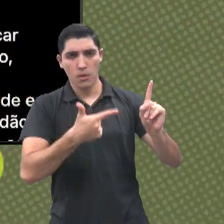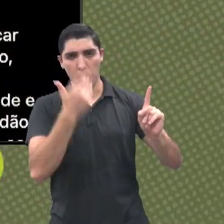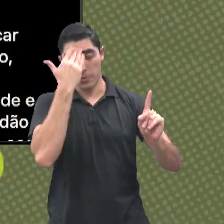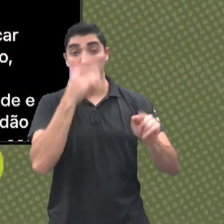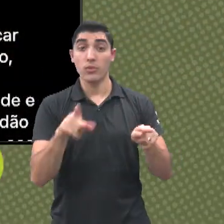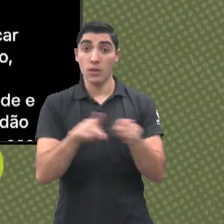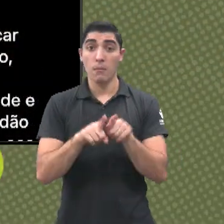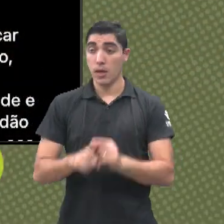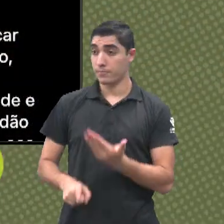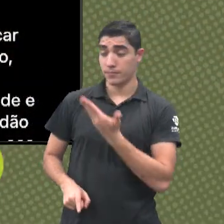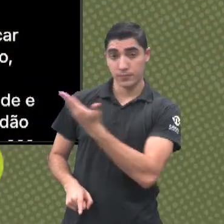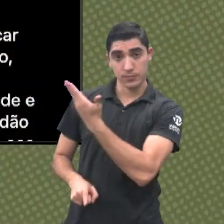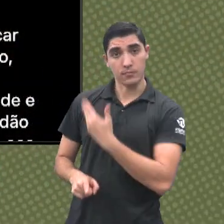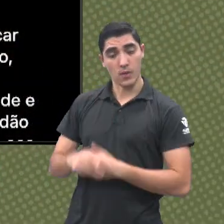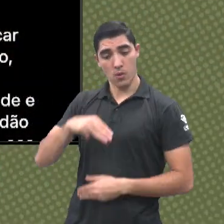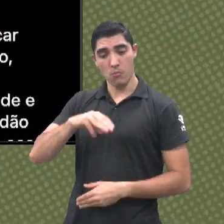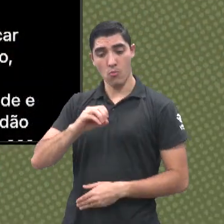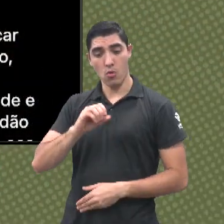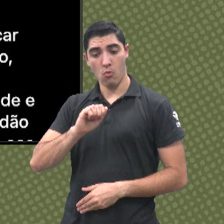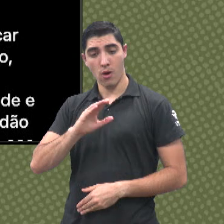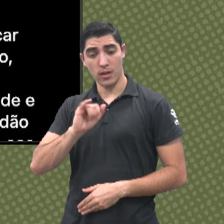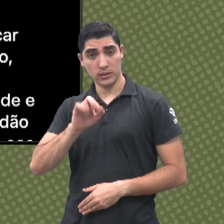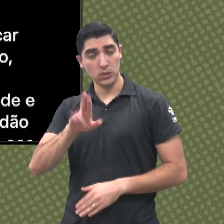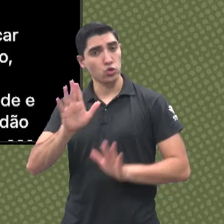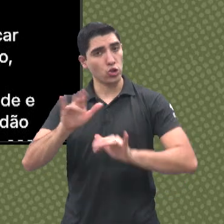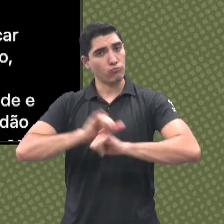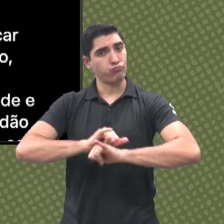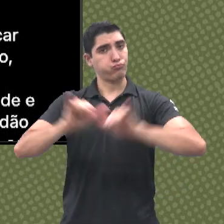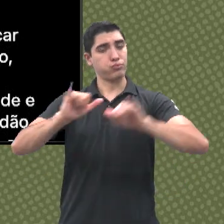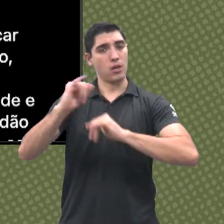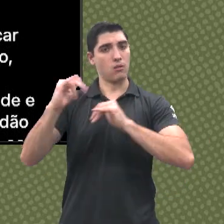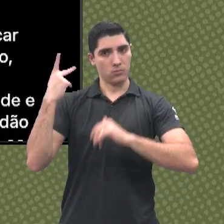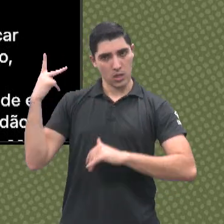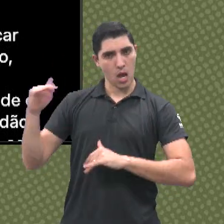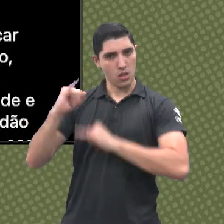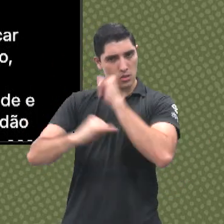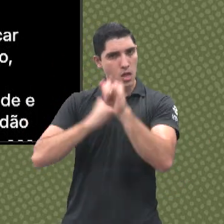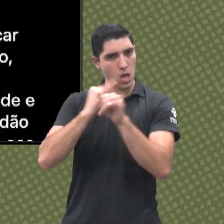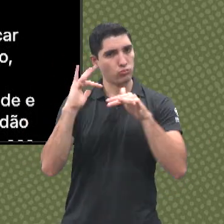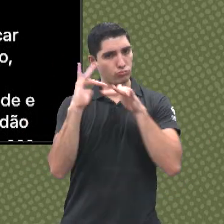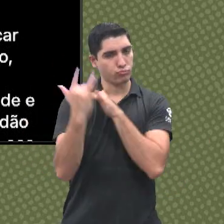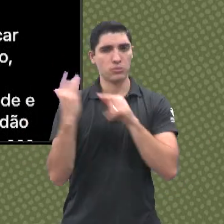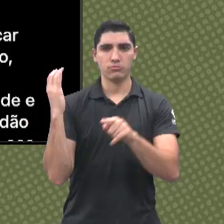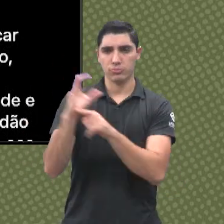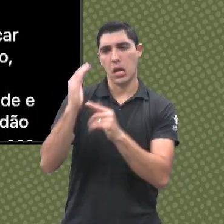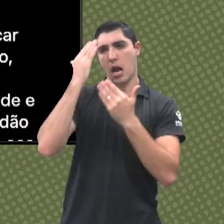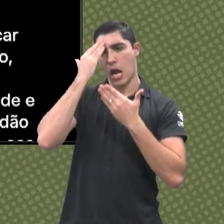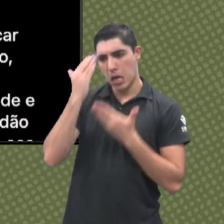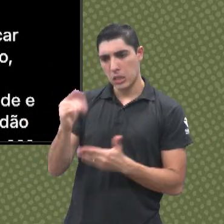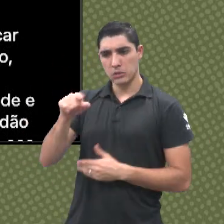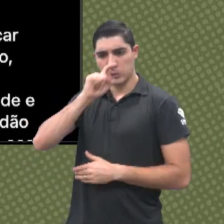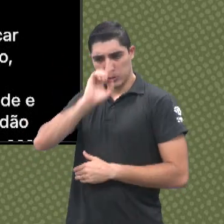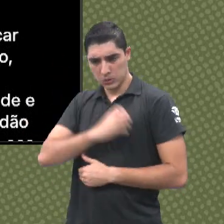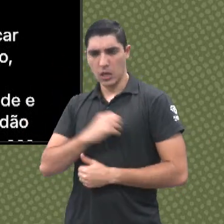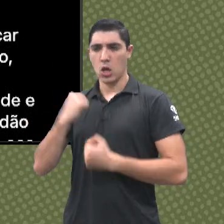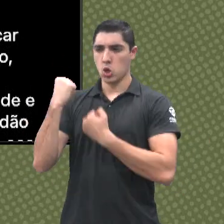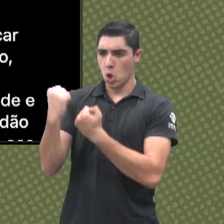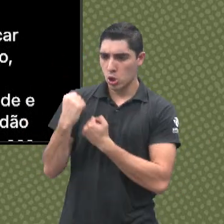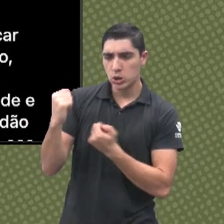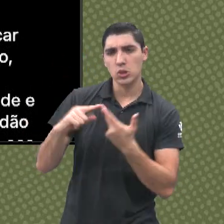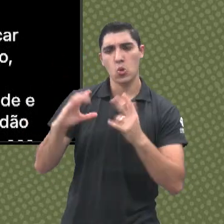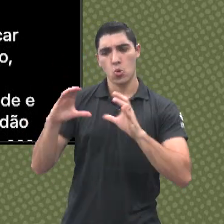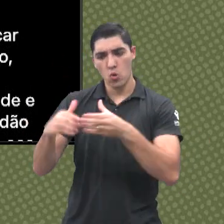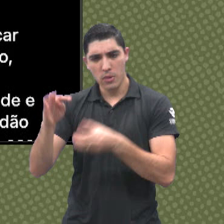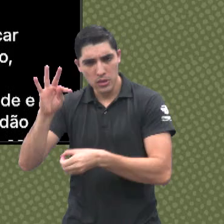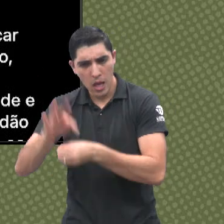Moacir também publicou uma nota de despedida do São José, agradeceu a gestão da SAF, agradeceu a torcida, a comissão técnica